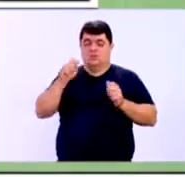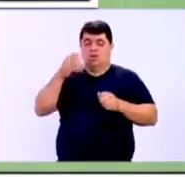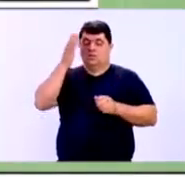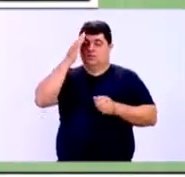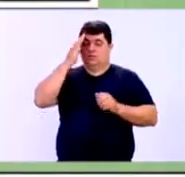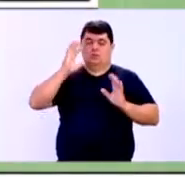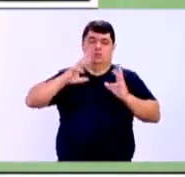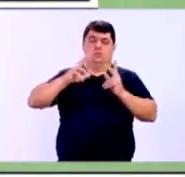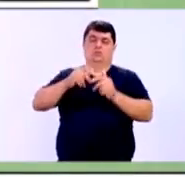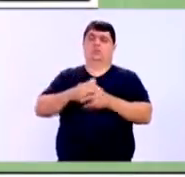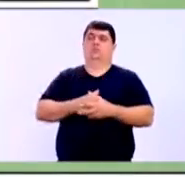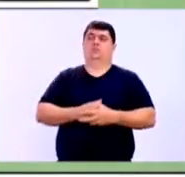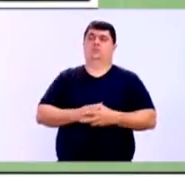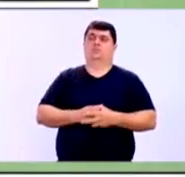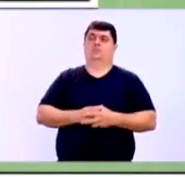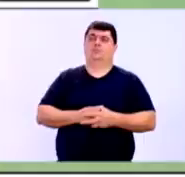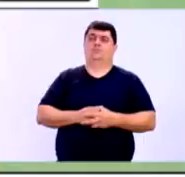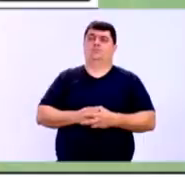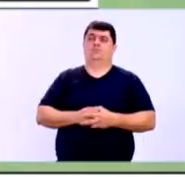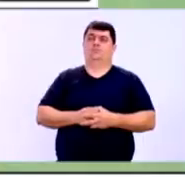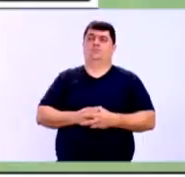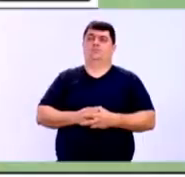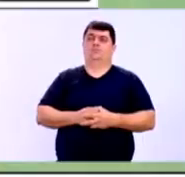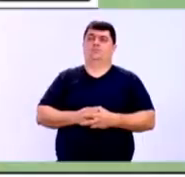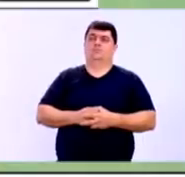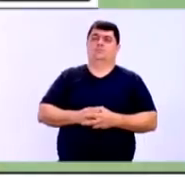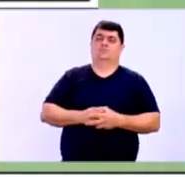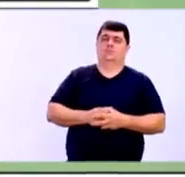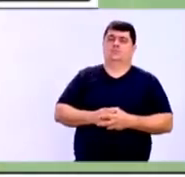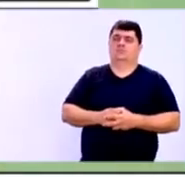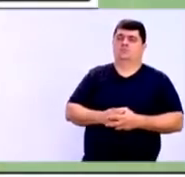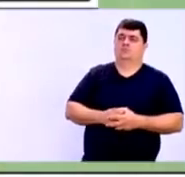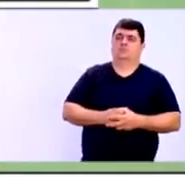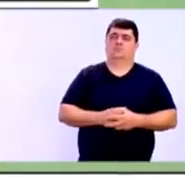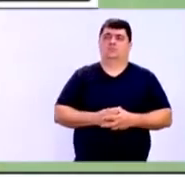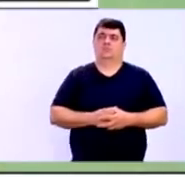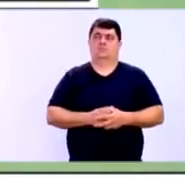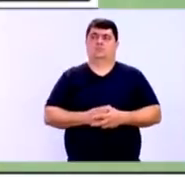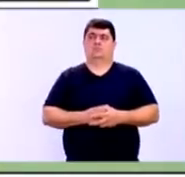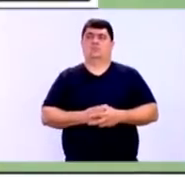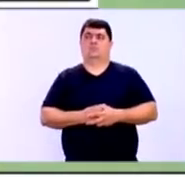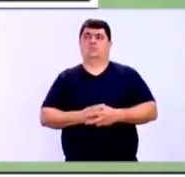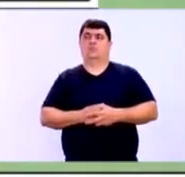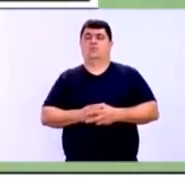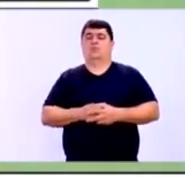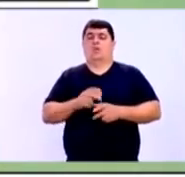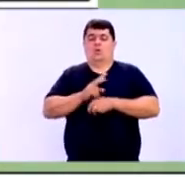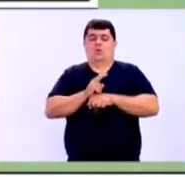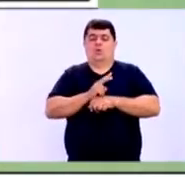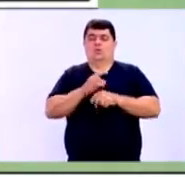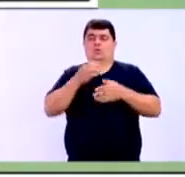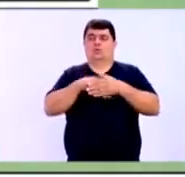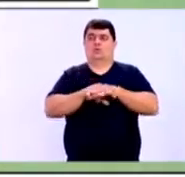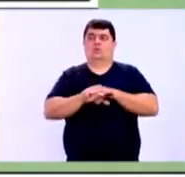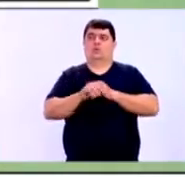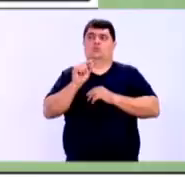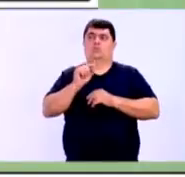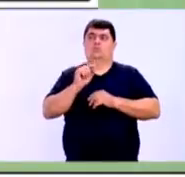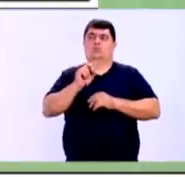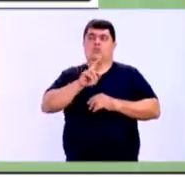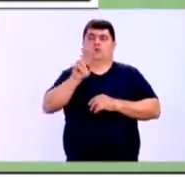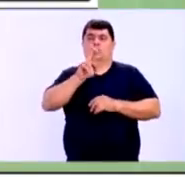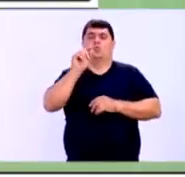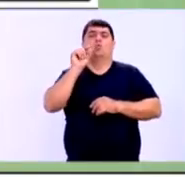as outras. Então vamos passar para a ficha. Ficha de controle de estoque. O que vai vir aqui embaixo? O nome